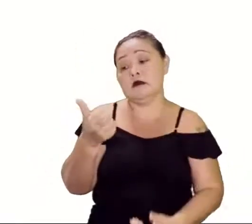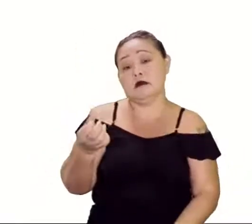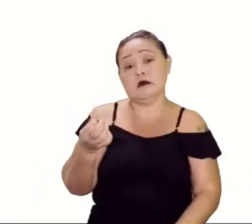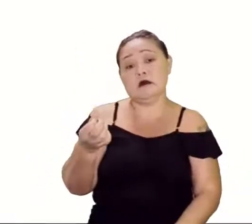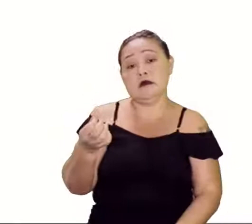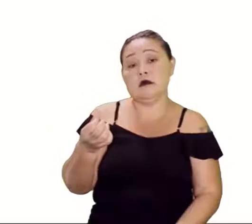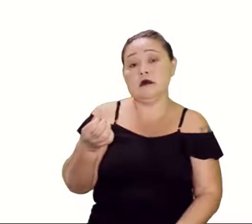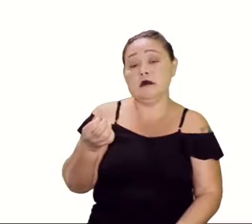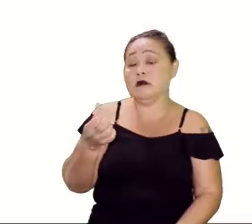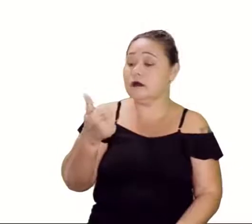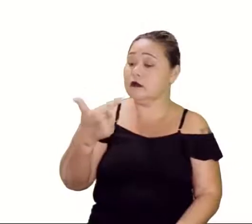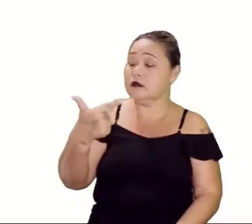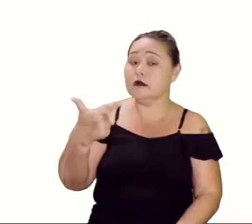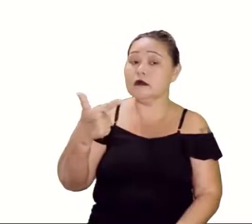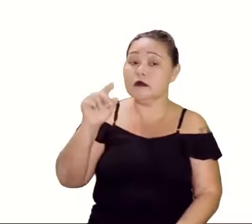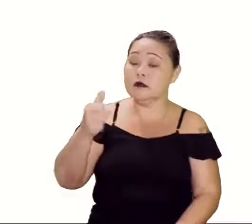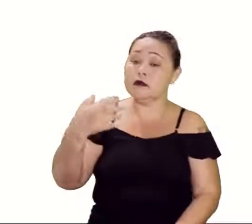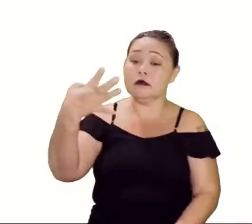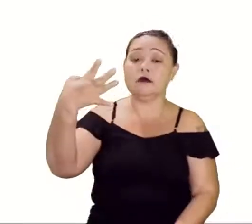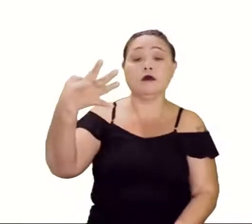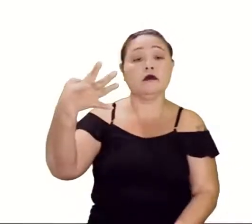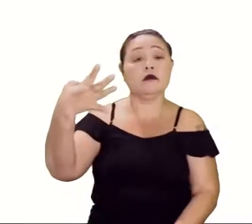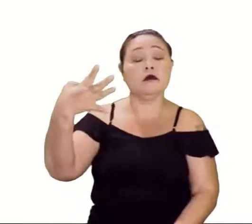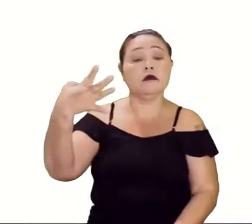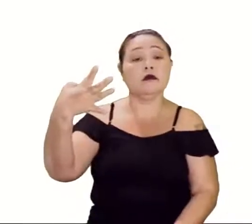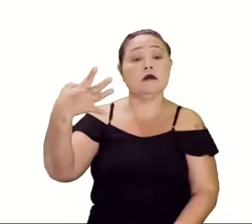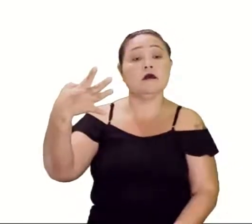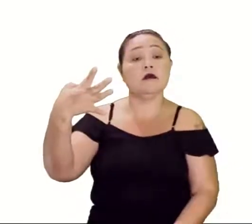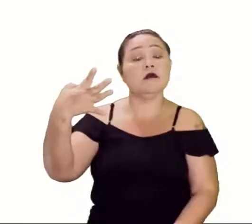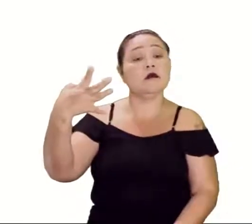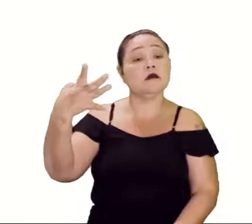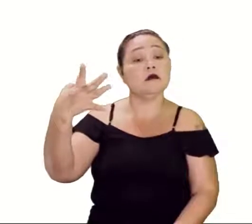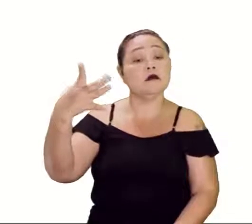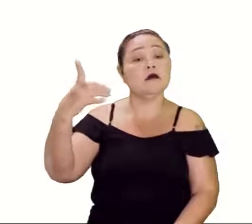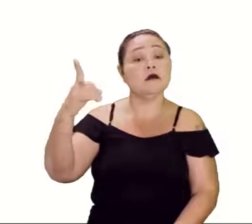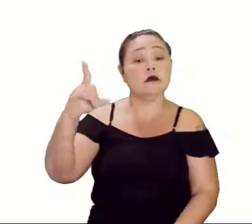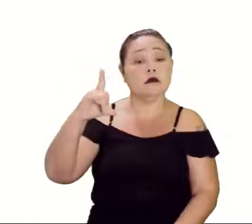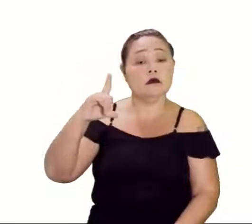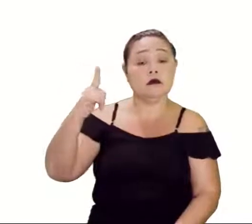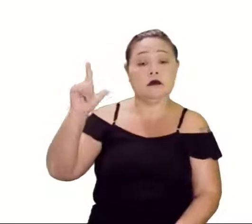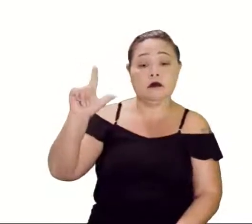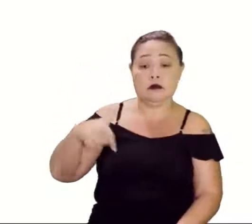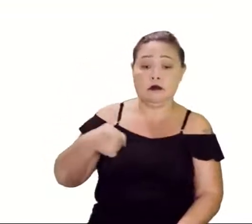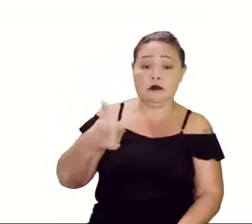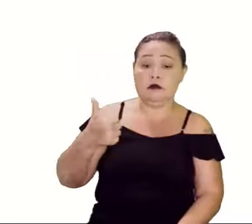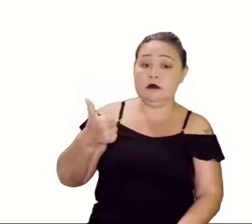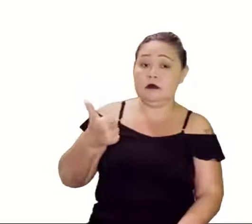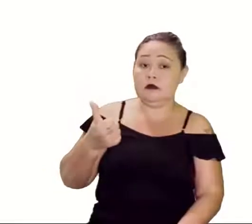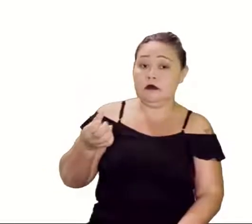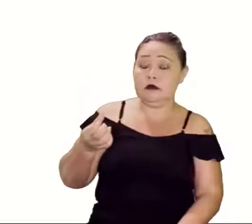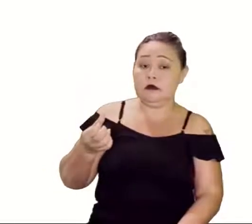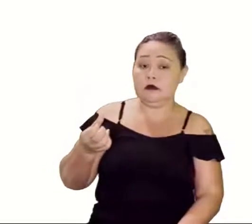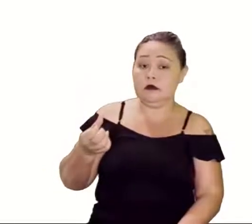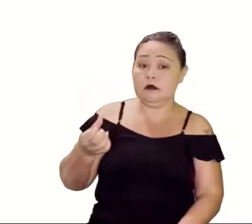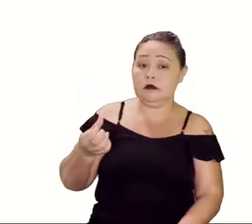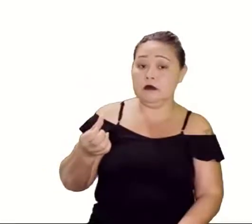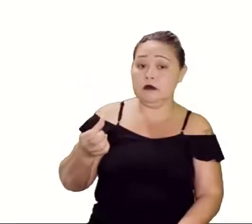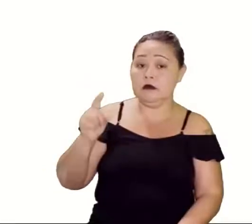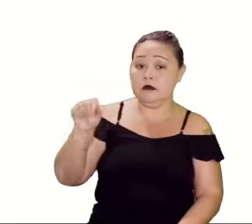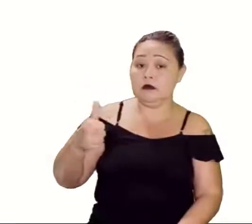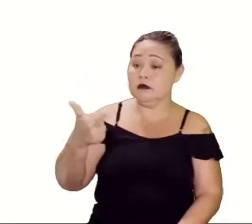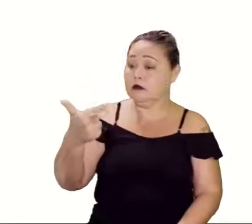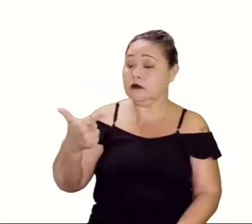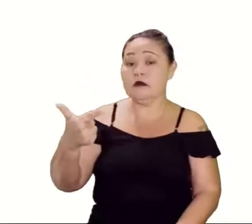é 2 elevado na quarta potência, né? Então Isso. eu vou ficar aqui com 16 é igual a